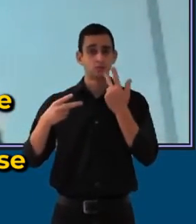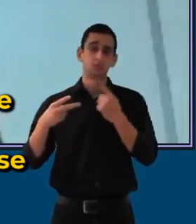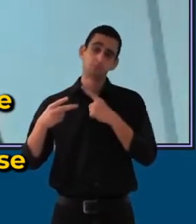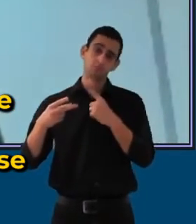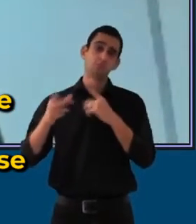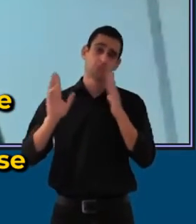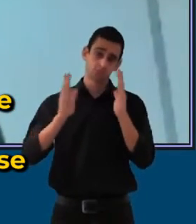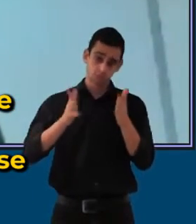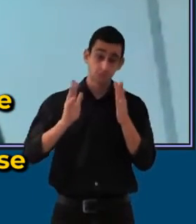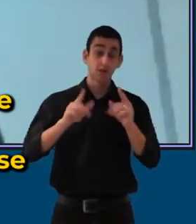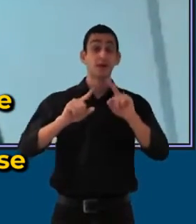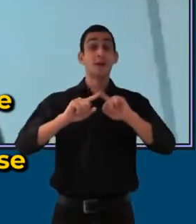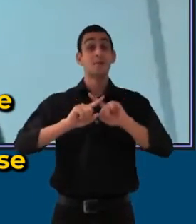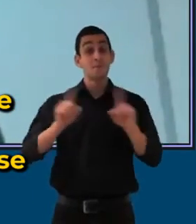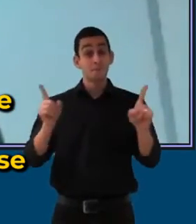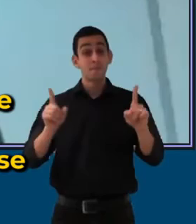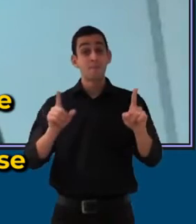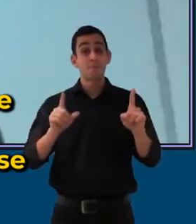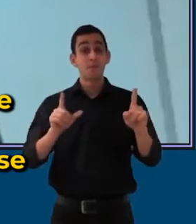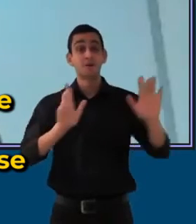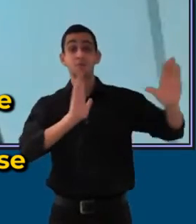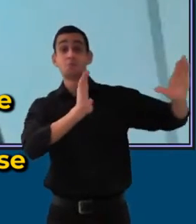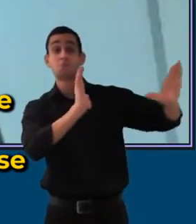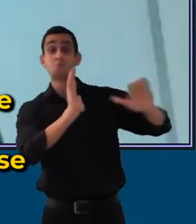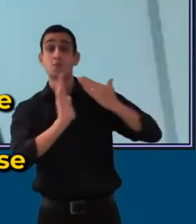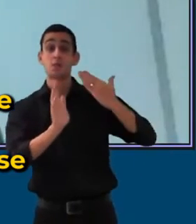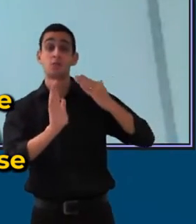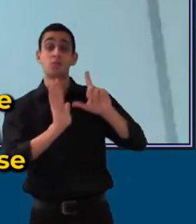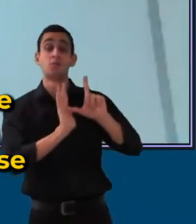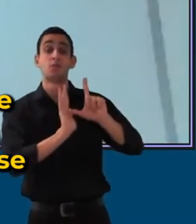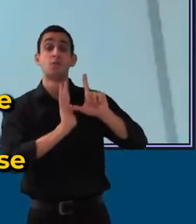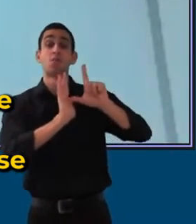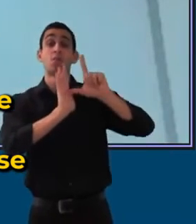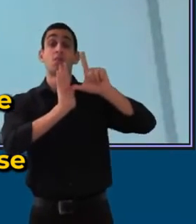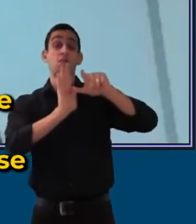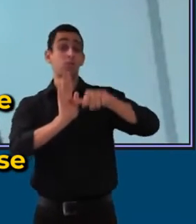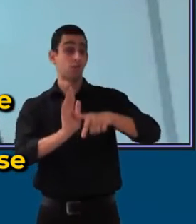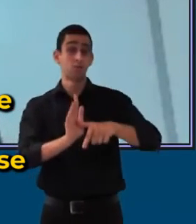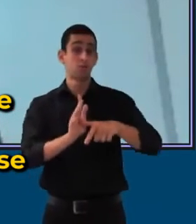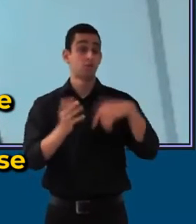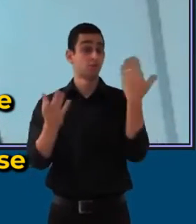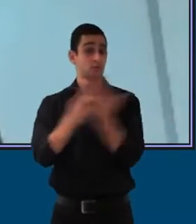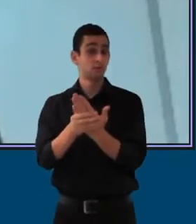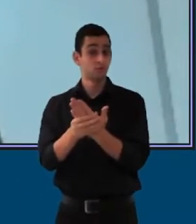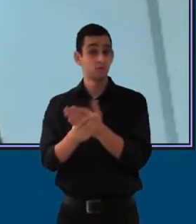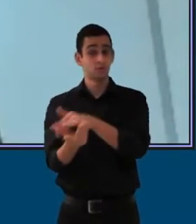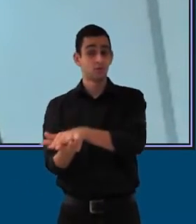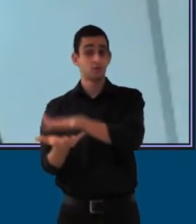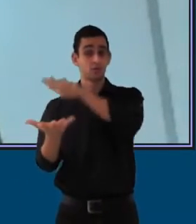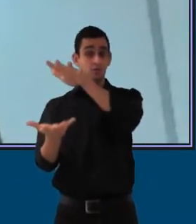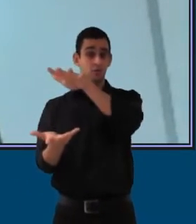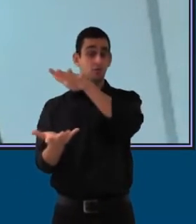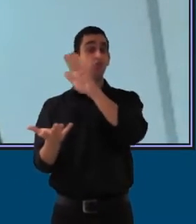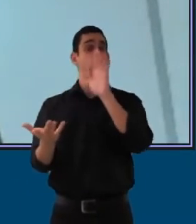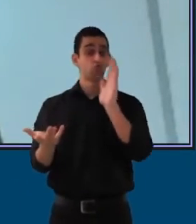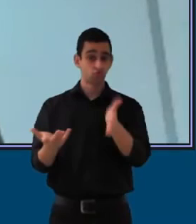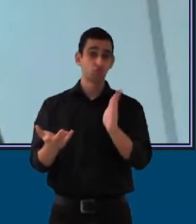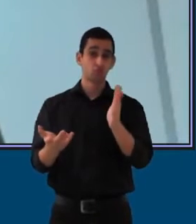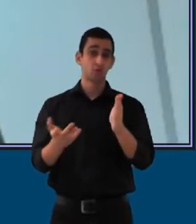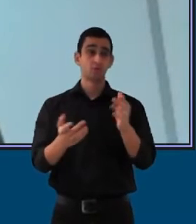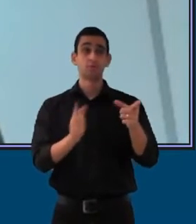entregues formalmente, administrativamente, né, nos autos, foram apresentados após a emissão desse documento, esse parecer